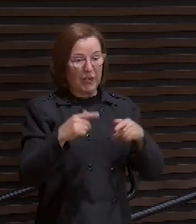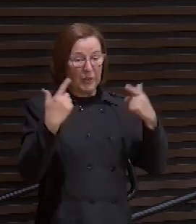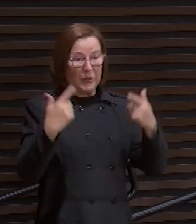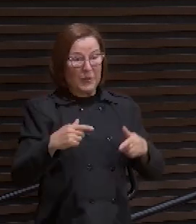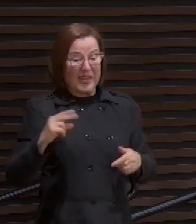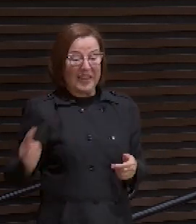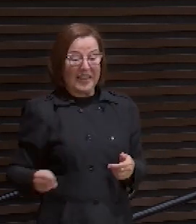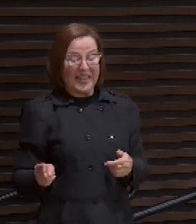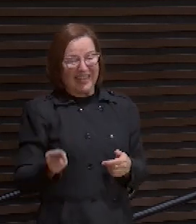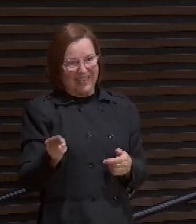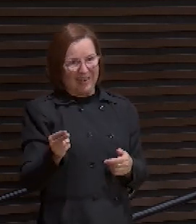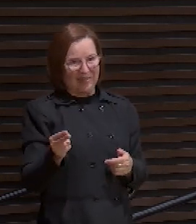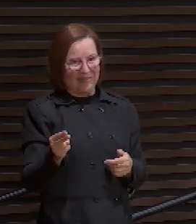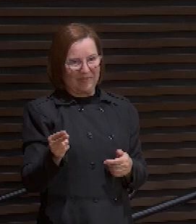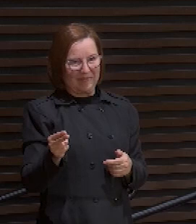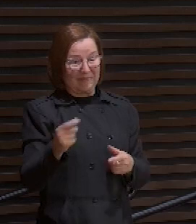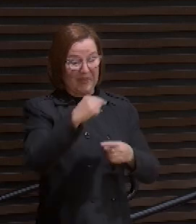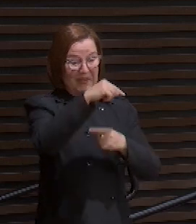eterno,